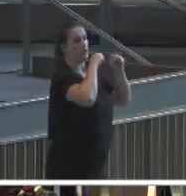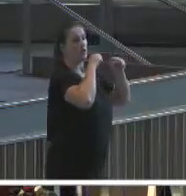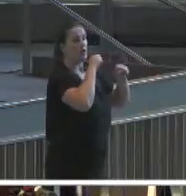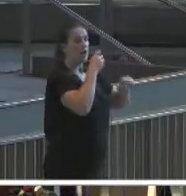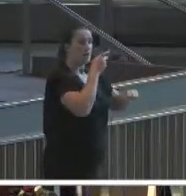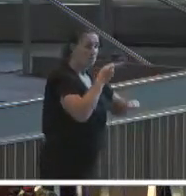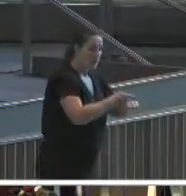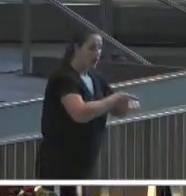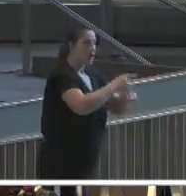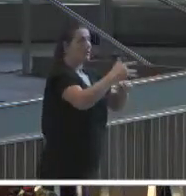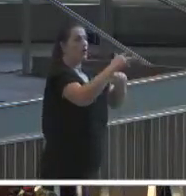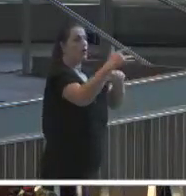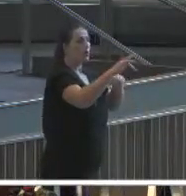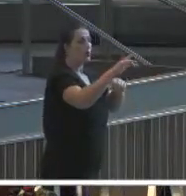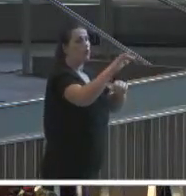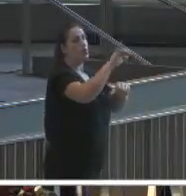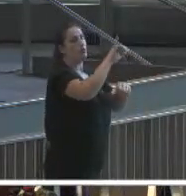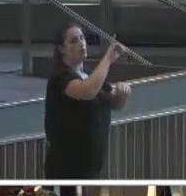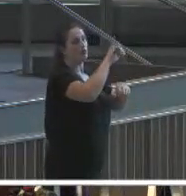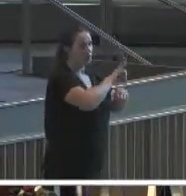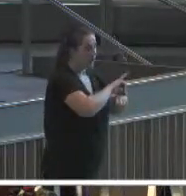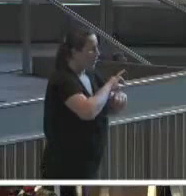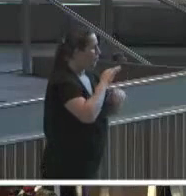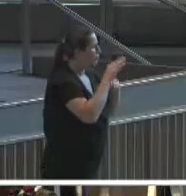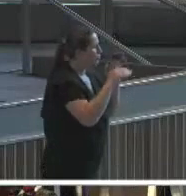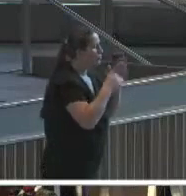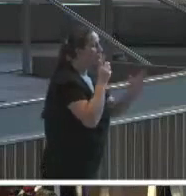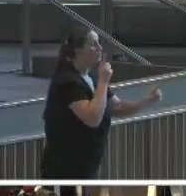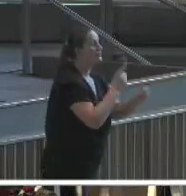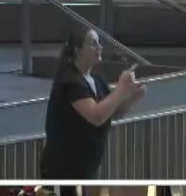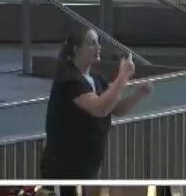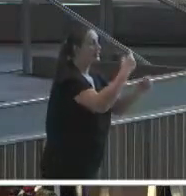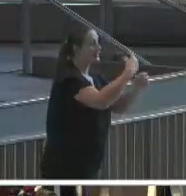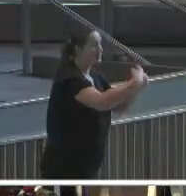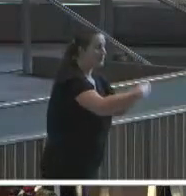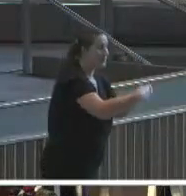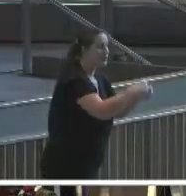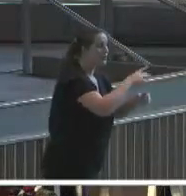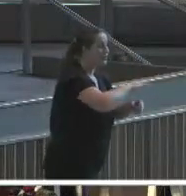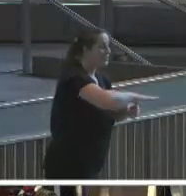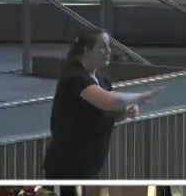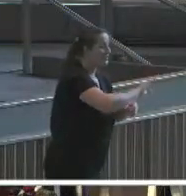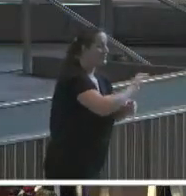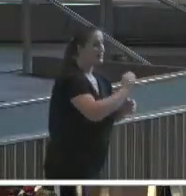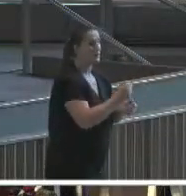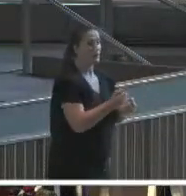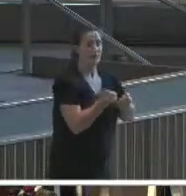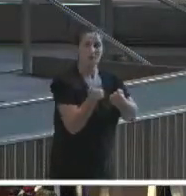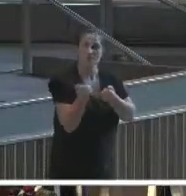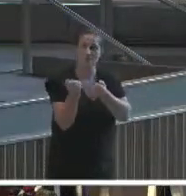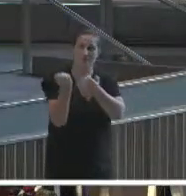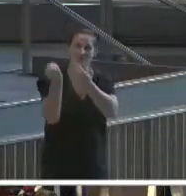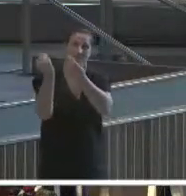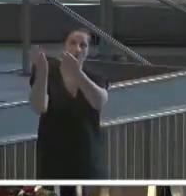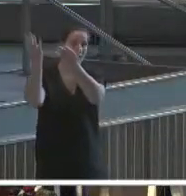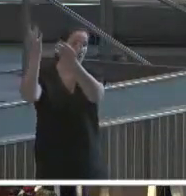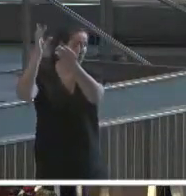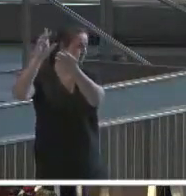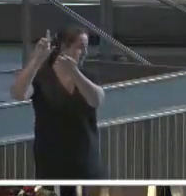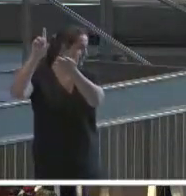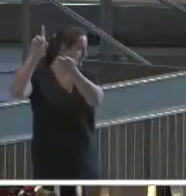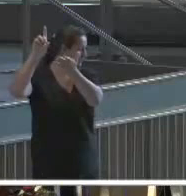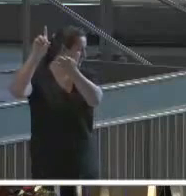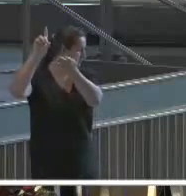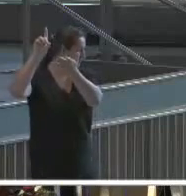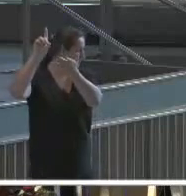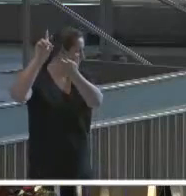o bronze e o ferro que vocês encontrarem nessa cidade, vocês vão dar para mim e vão colocar na tesouraria